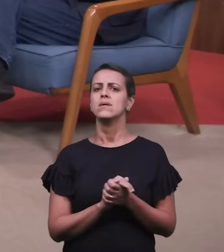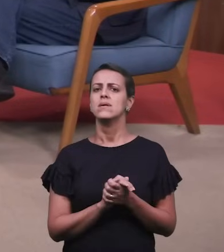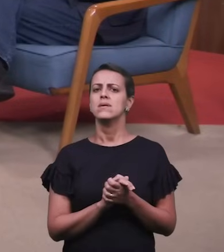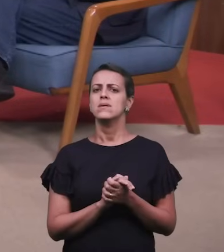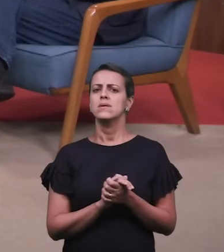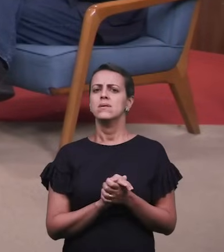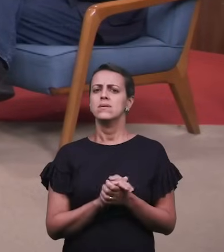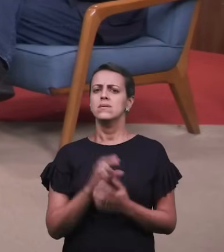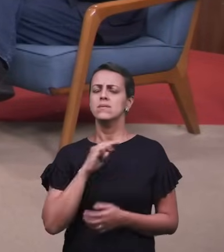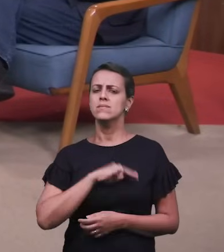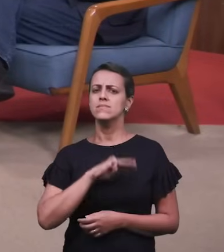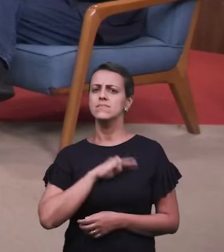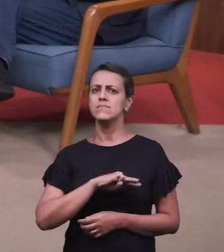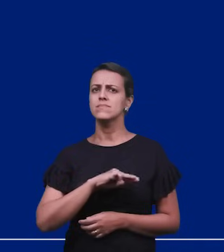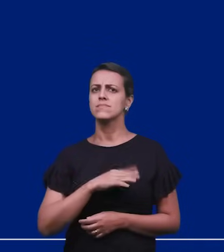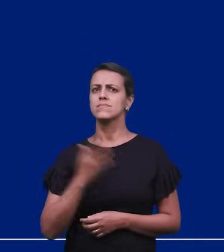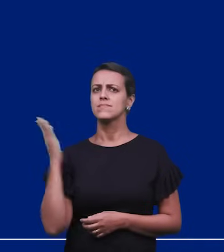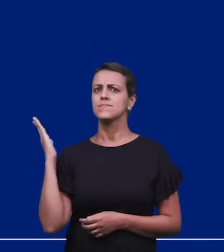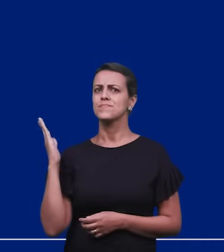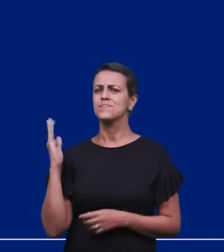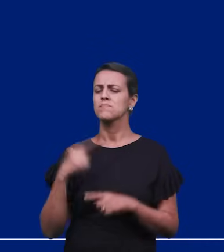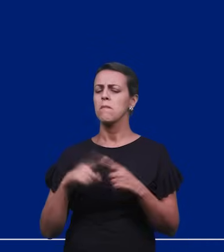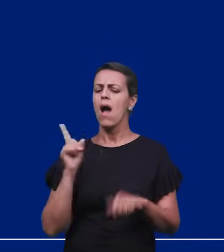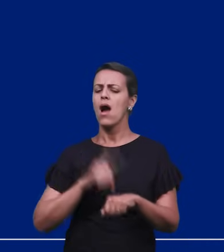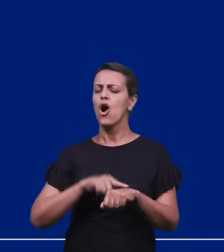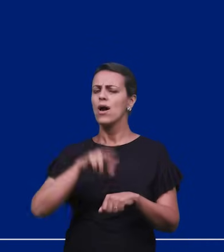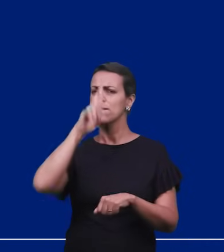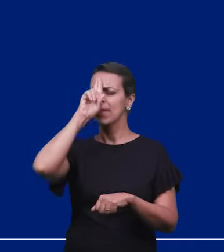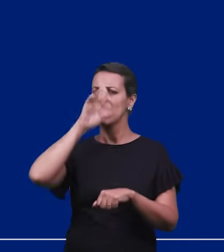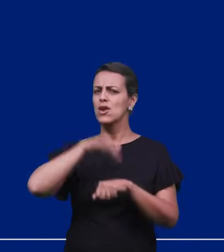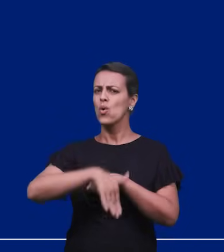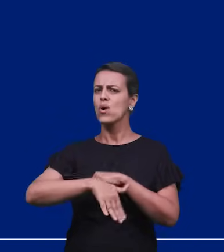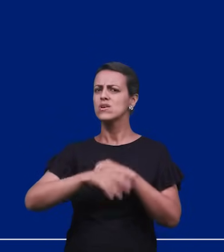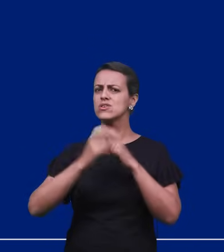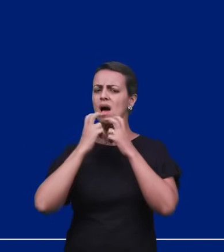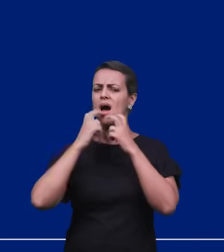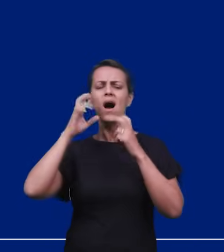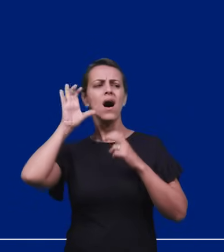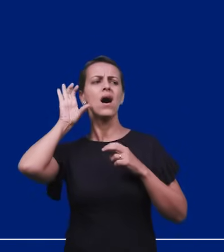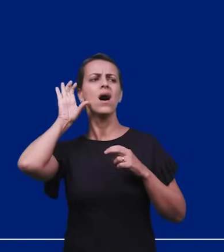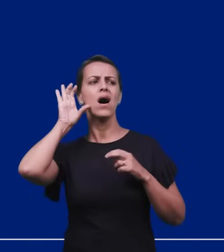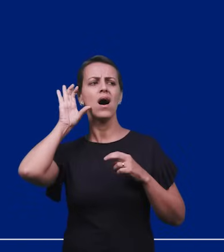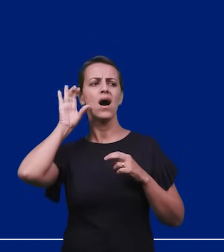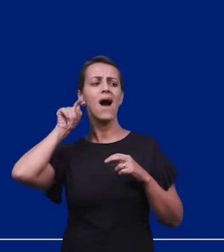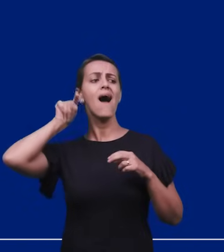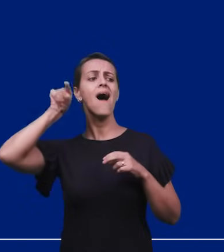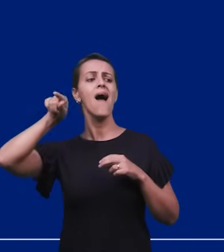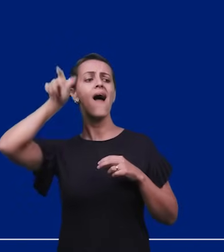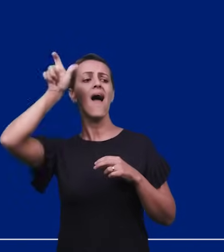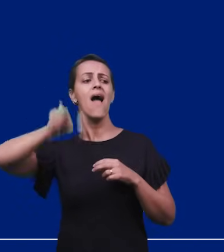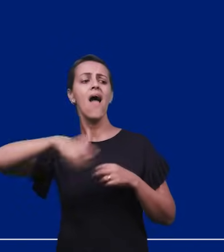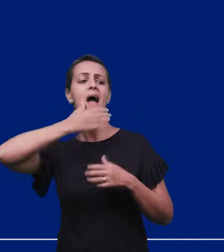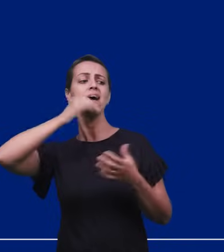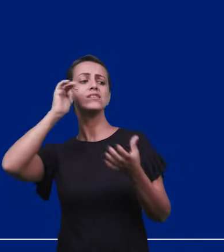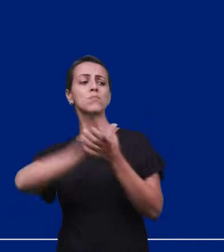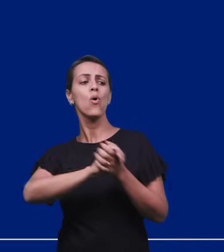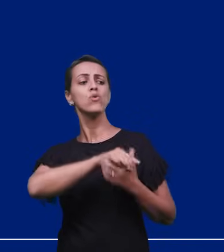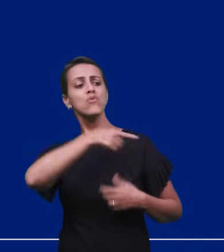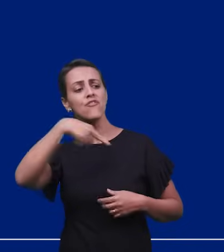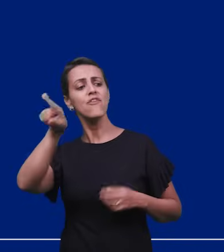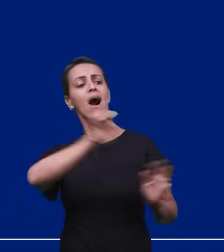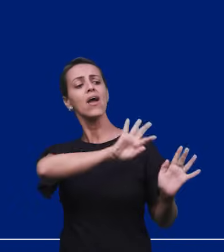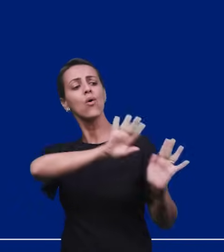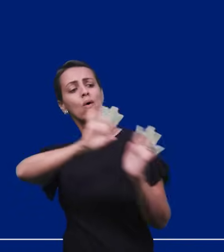irmã minha. Mateus 25, 6 diz assim: mas à meia-noite ouviu-se um clamor. Aí vem o esposo sair-lhe